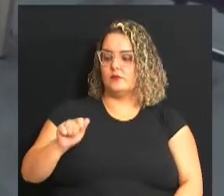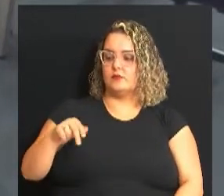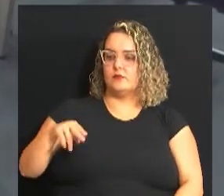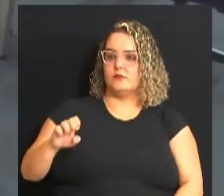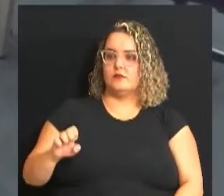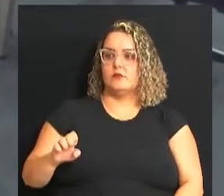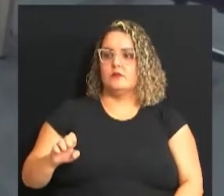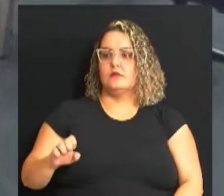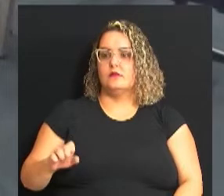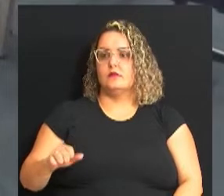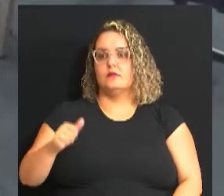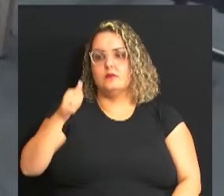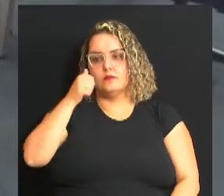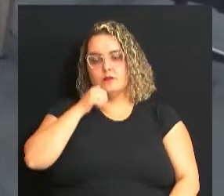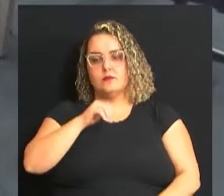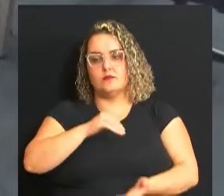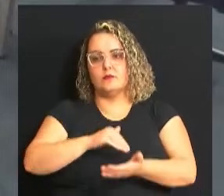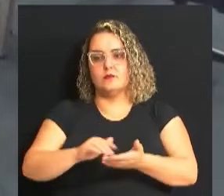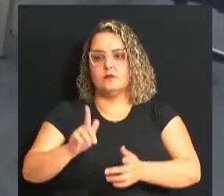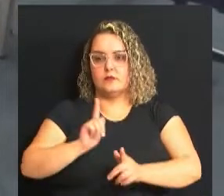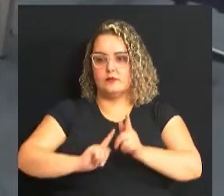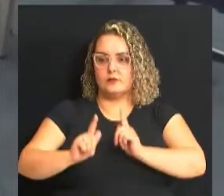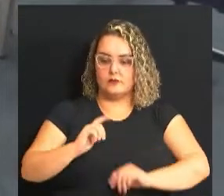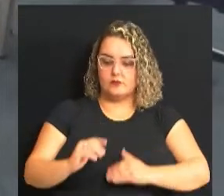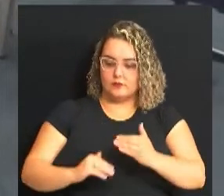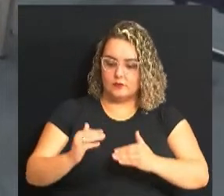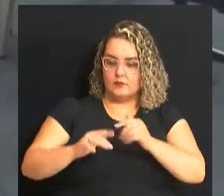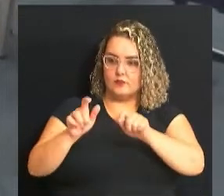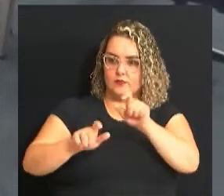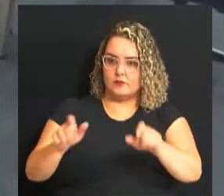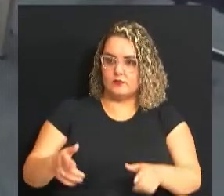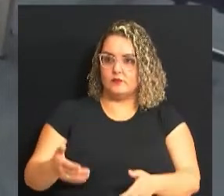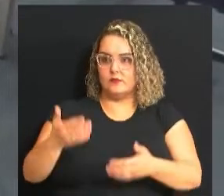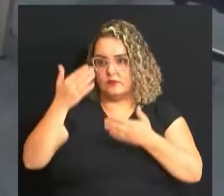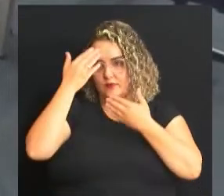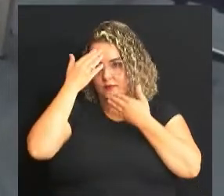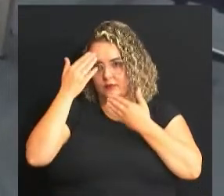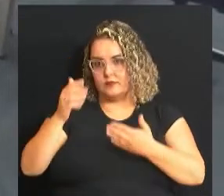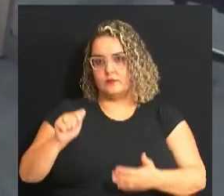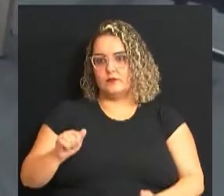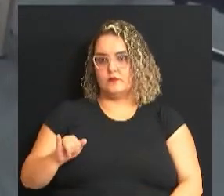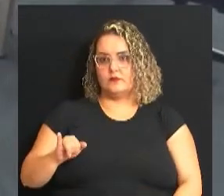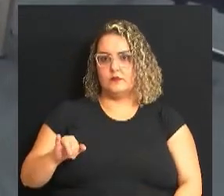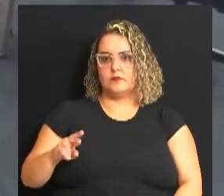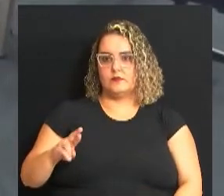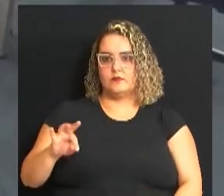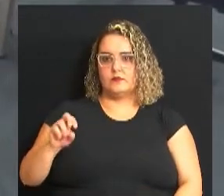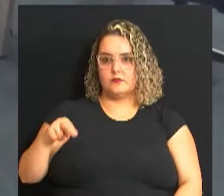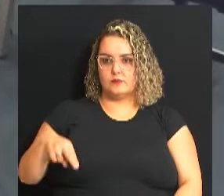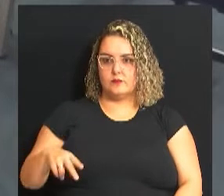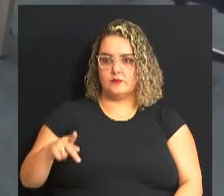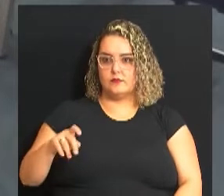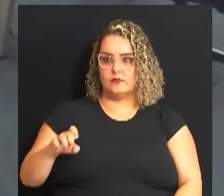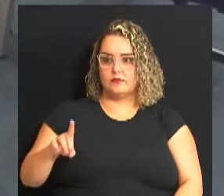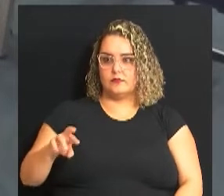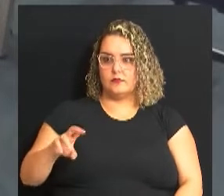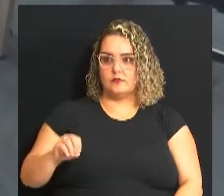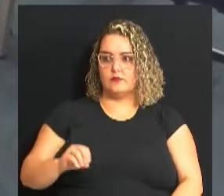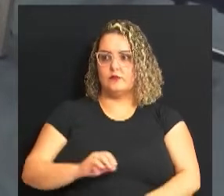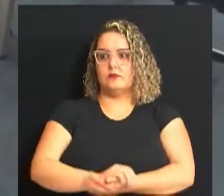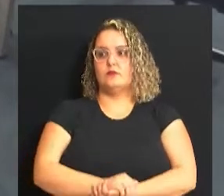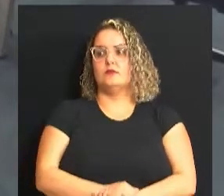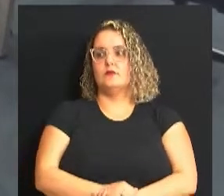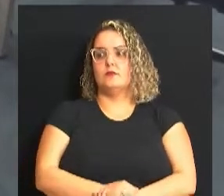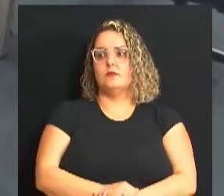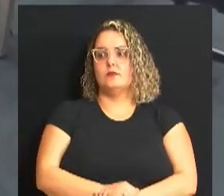Pereira, secretária de Gestão e Desenvolvimento de Pessoas. Muito obrigado, Ayrton. Muito obrigado, Pedro. Gostaria de